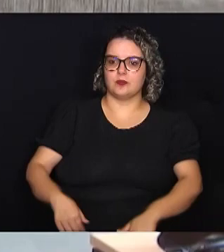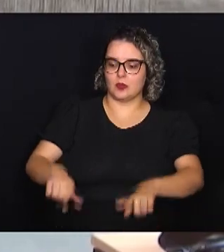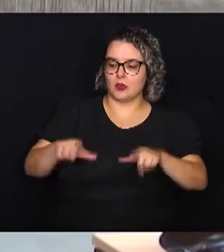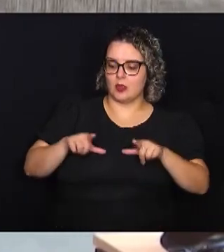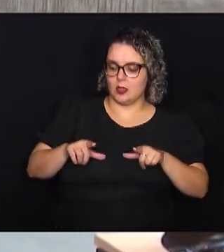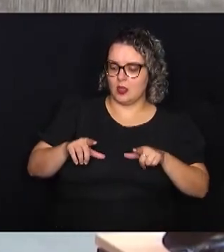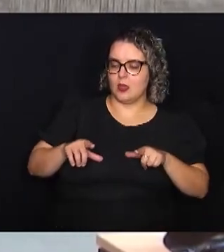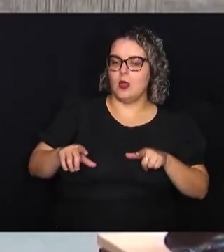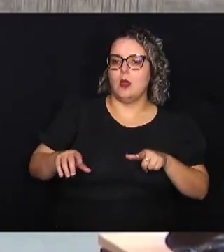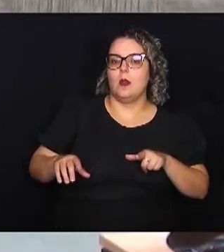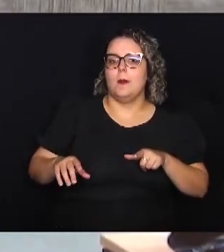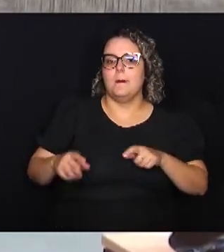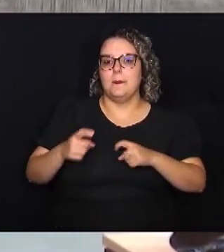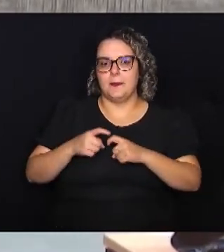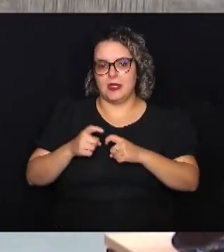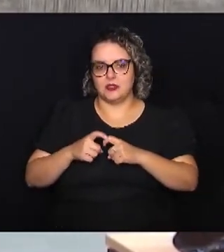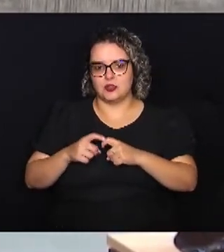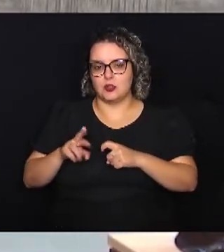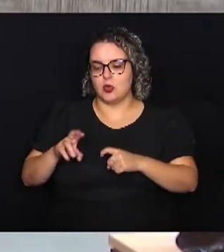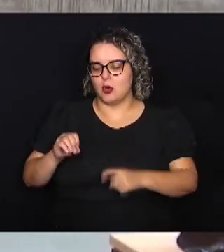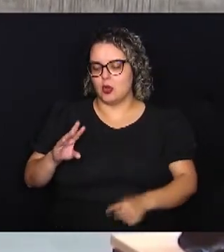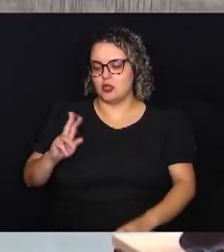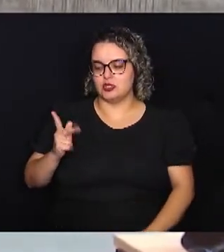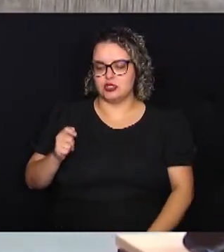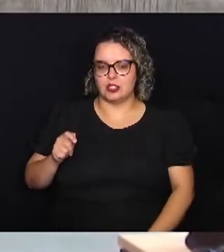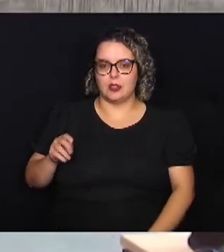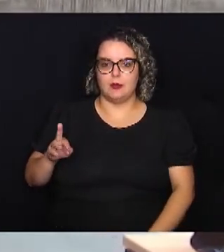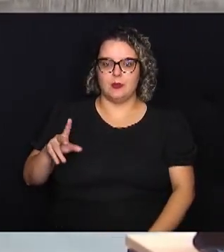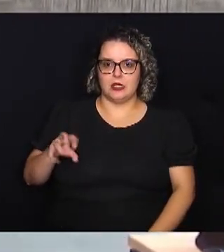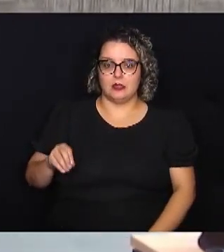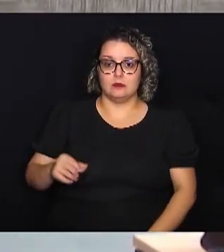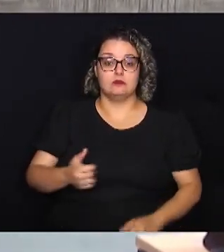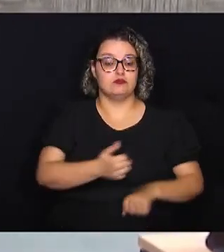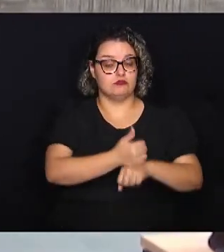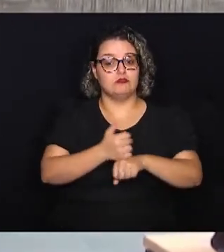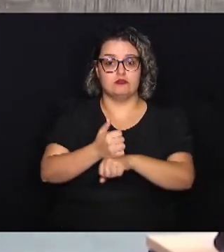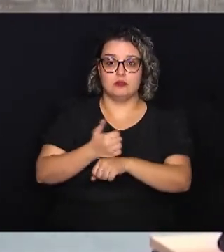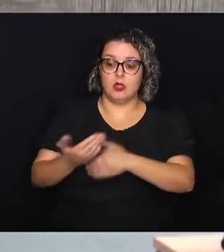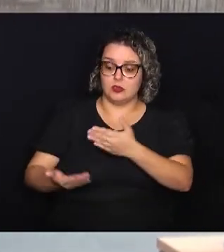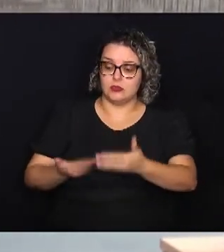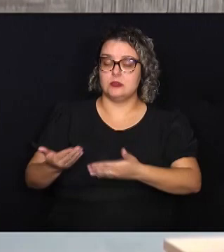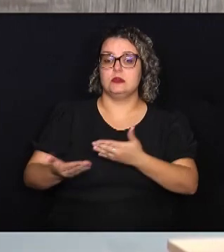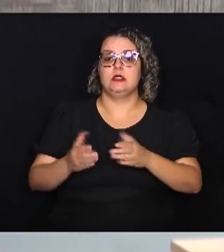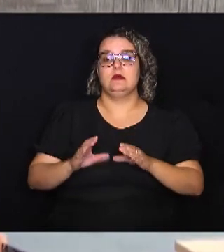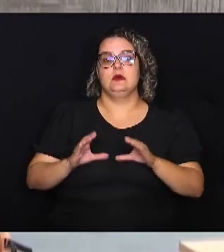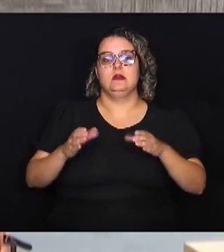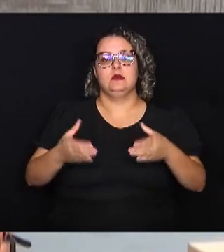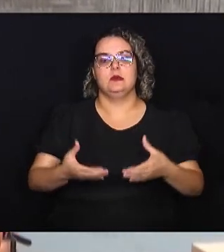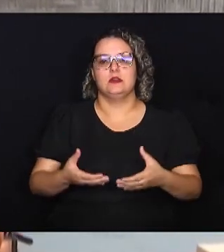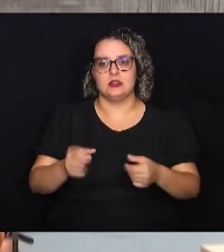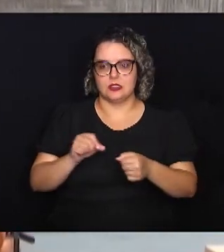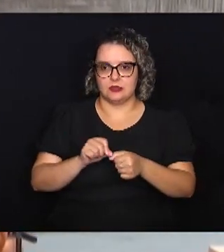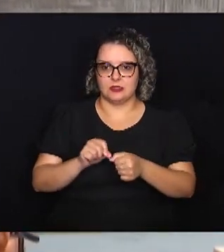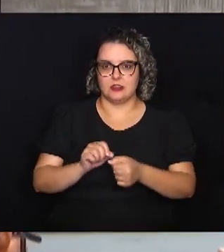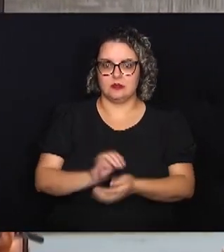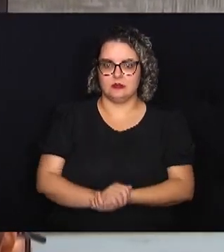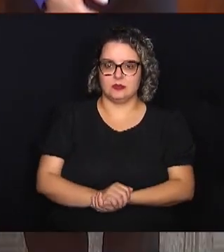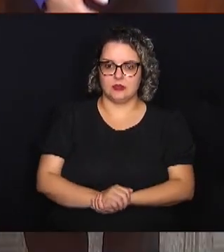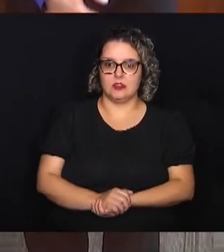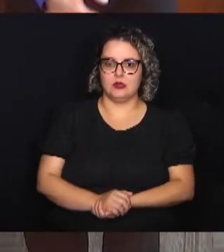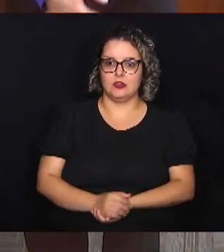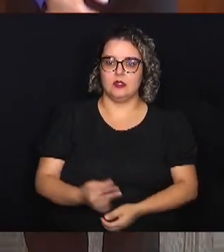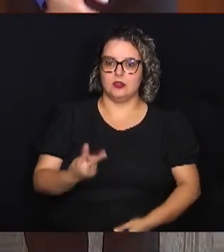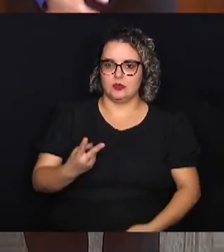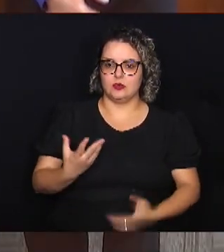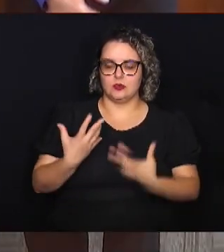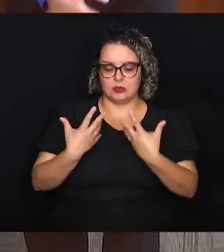Rocha Brito, foi entregue aos profissionais que se destacaram pelos serviços prestados à comunidade. 2 personalidades